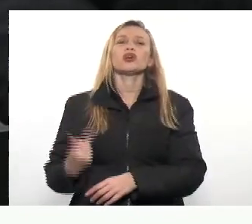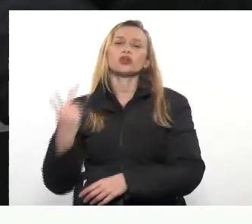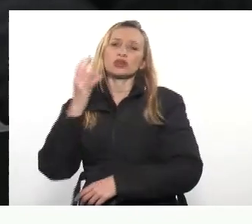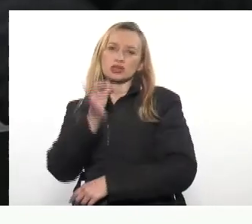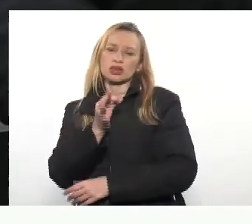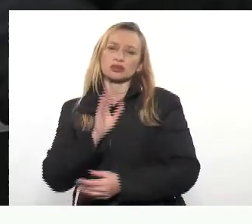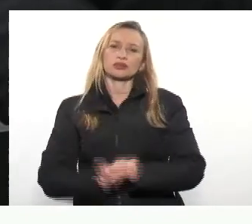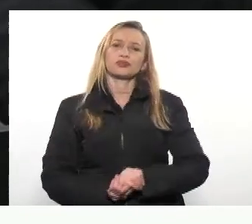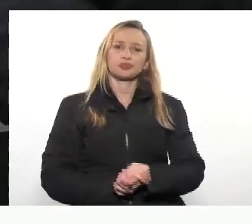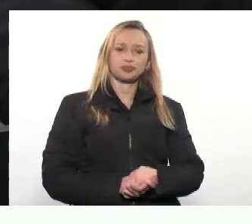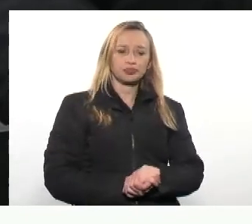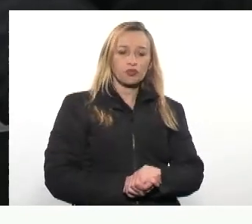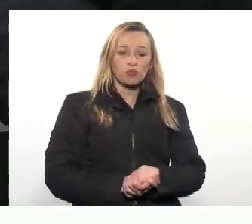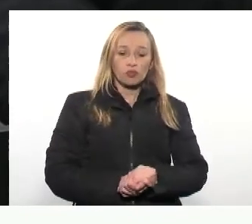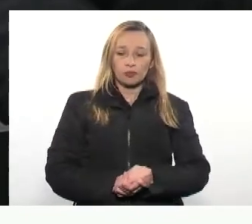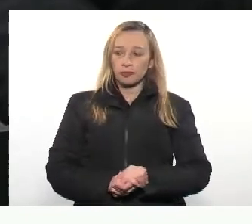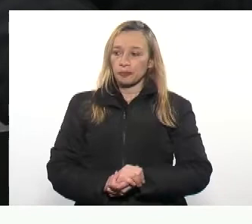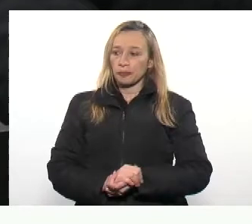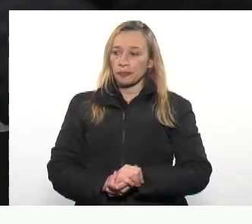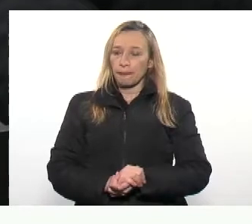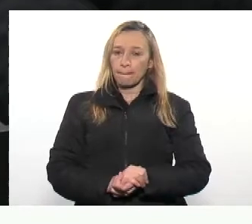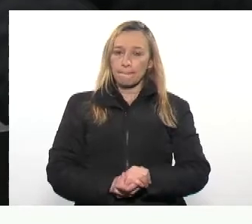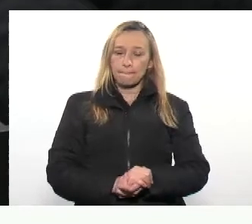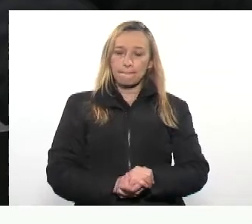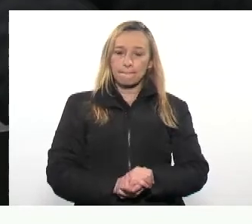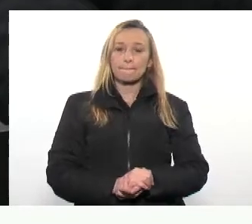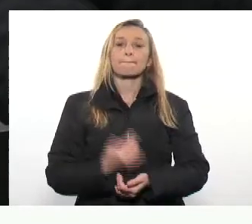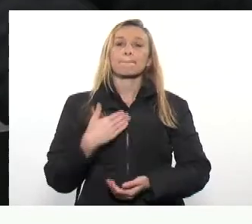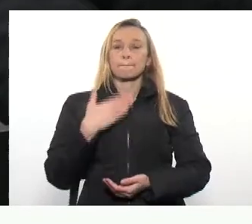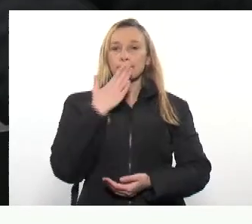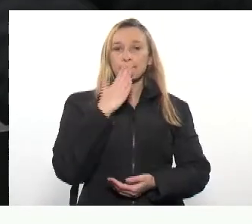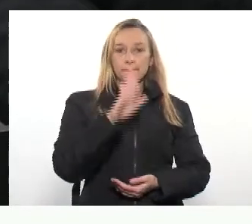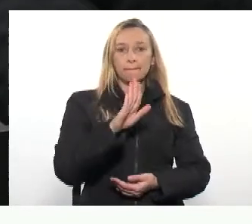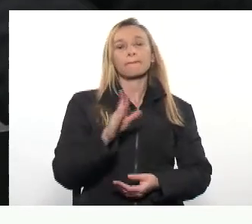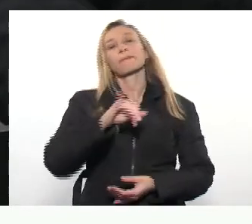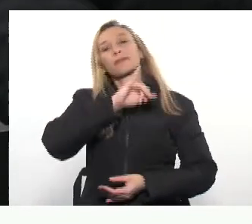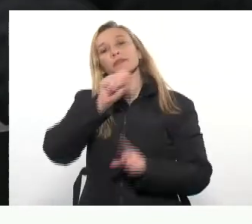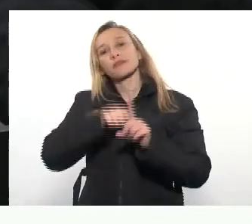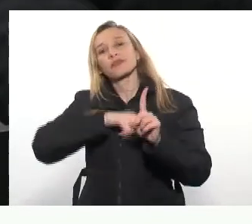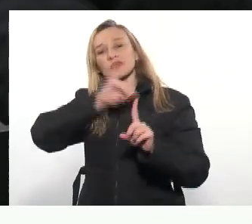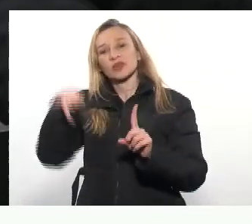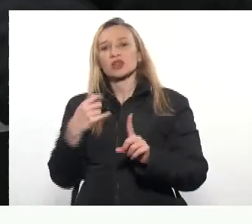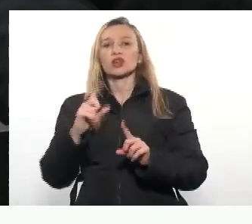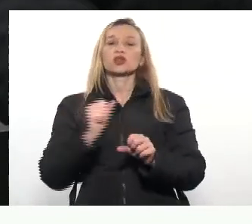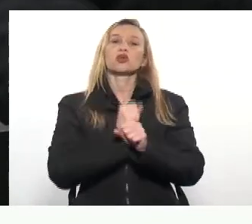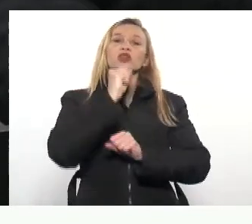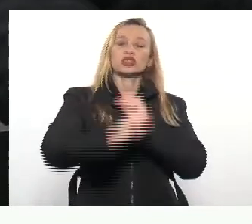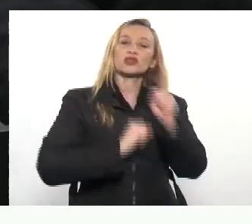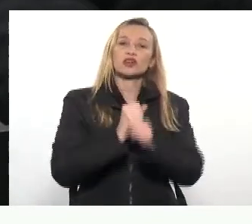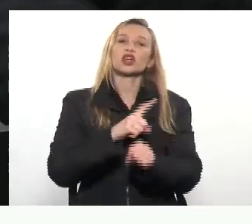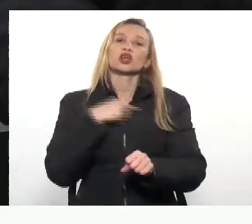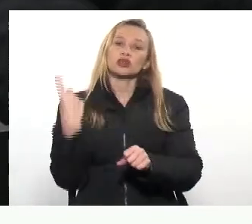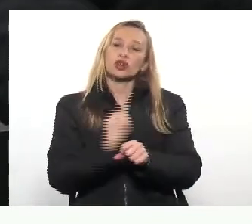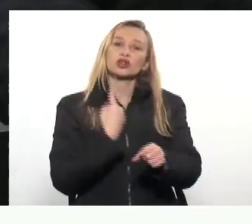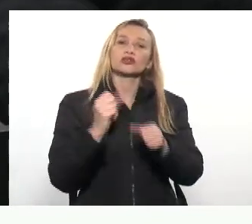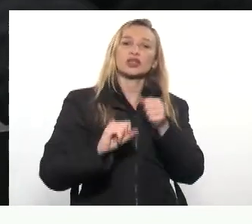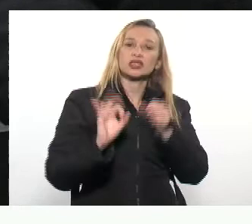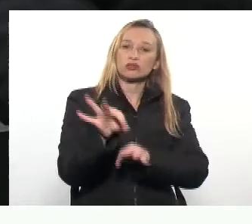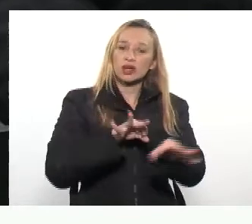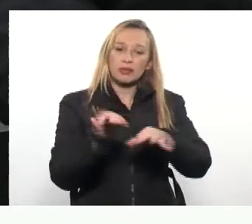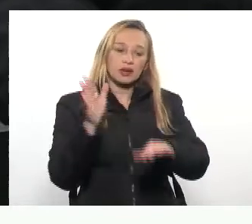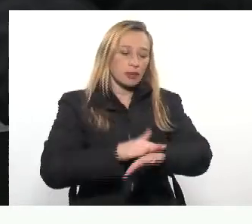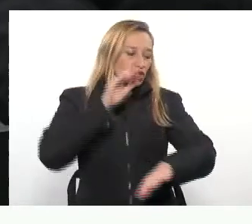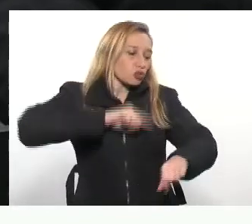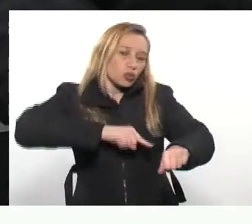tarifária, tá? E aí, eu me comprometo aqui nessa casa de, em janeiro do ano que vem, a gente fazer um trabalho mais